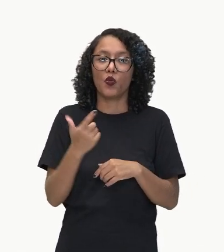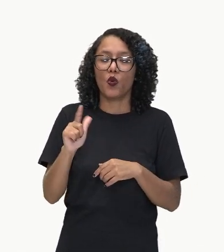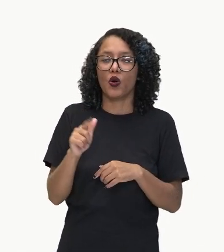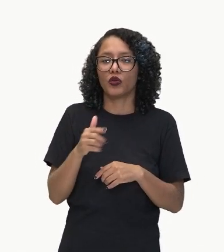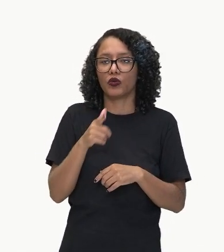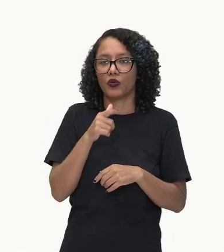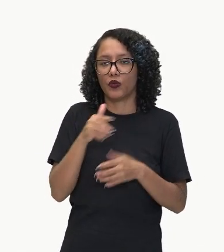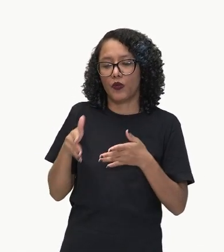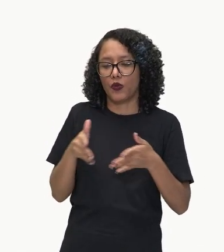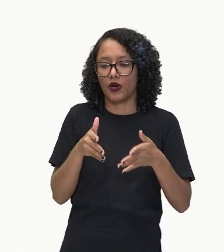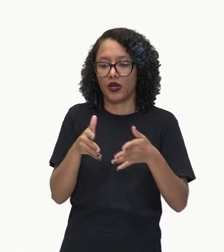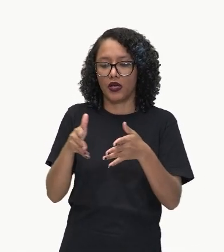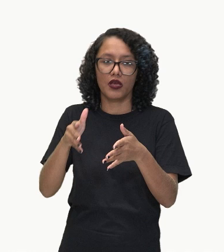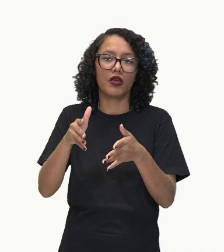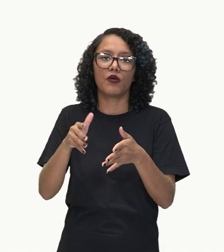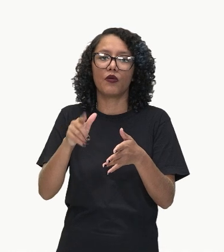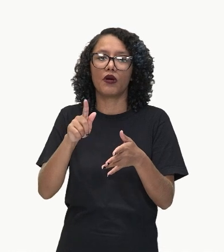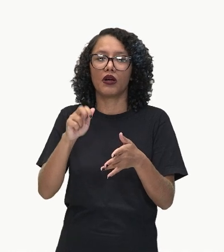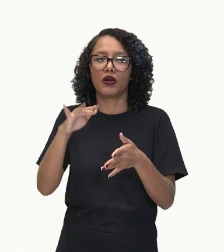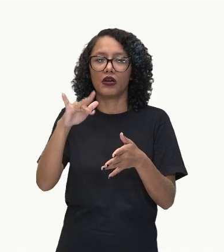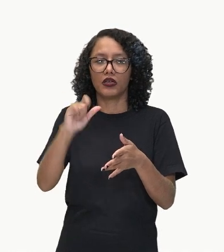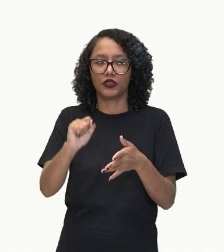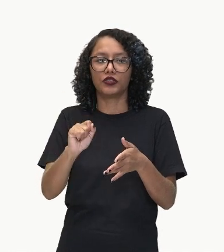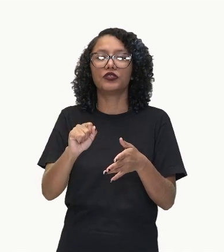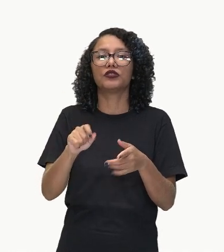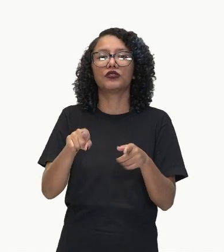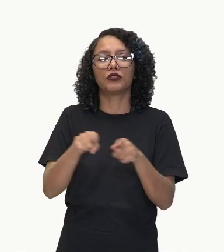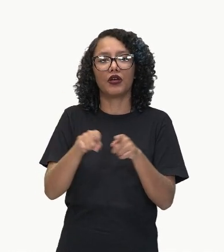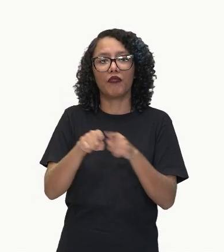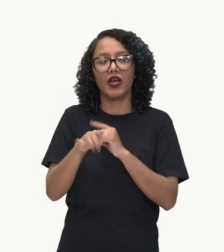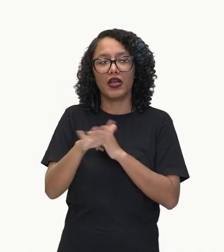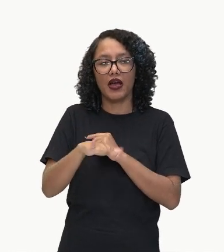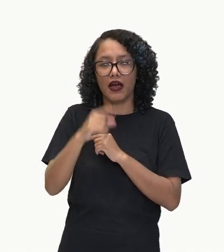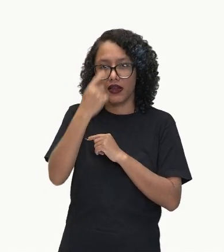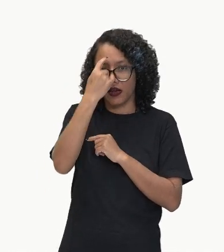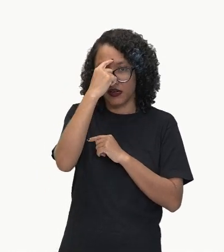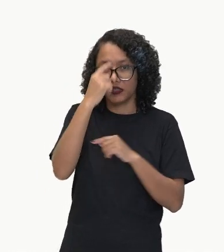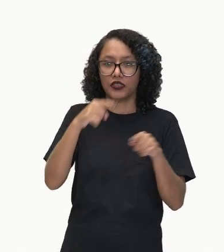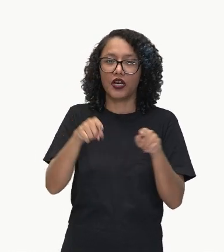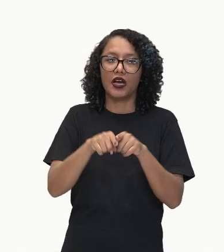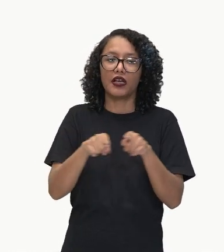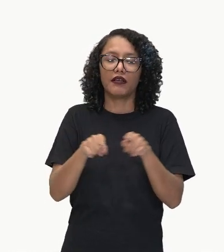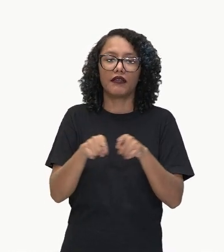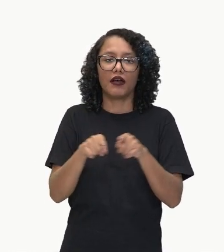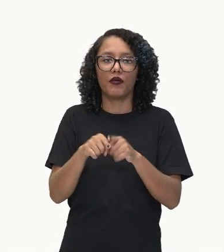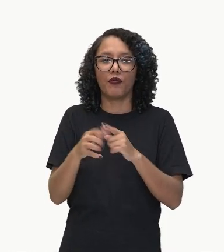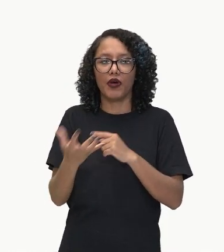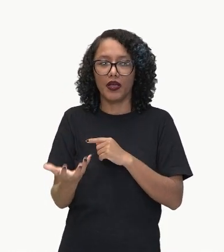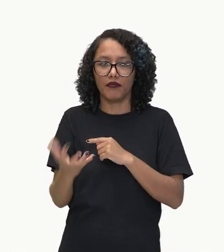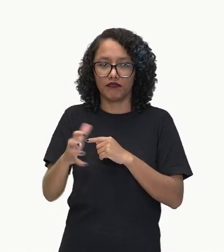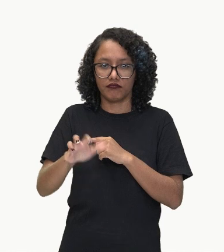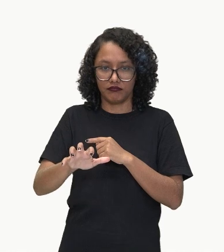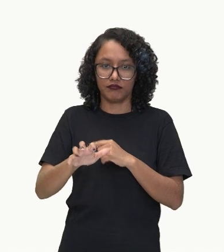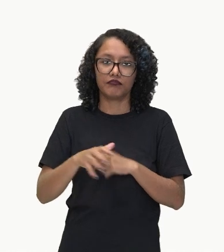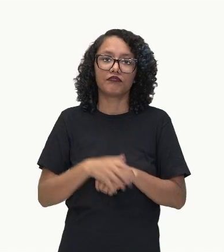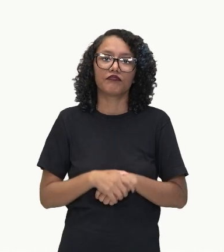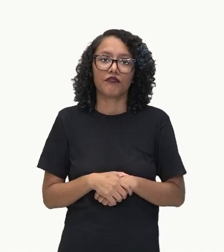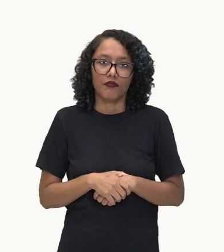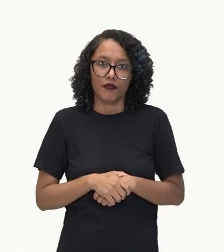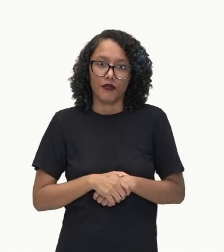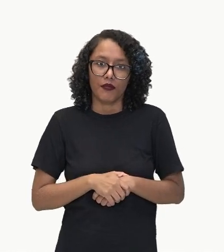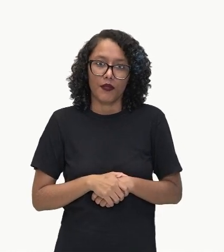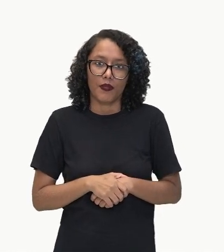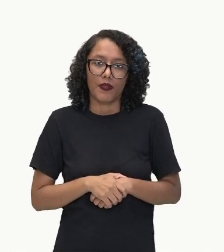ele vai percorrer grande parte da Índia para Bangladesh, ele vai para o outro lado, vai para leste. Esses rios vão fornecer a